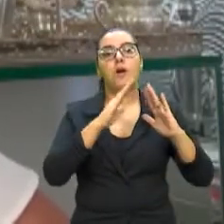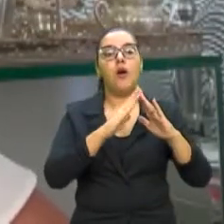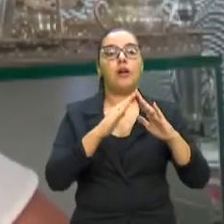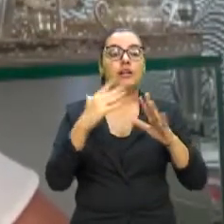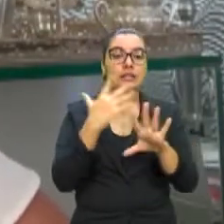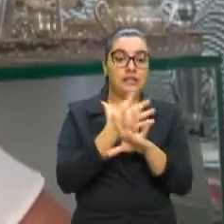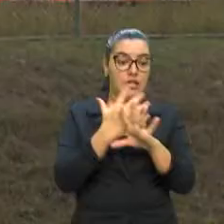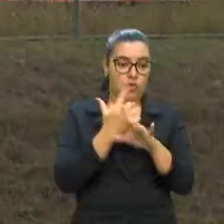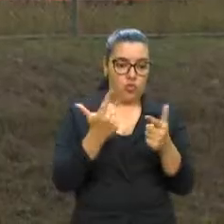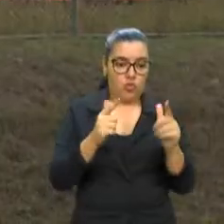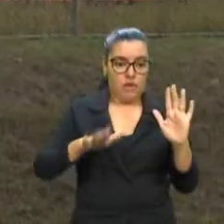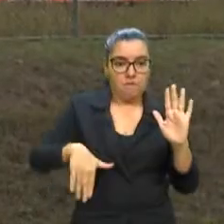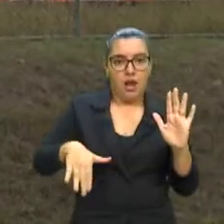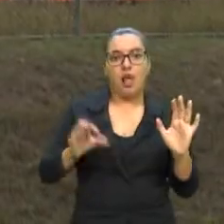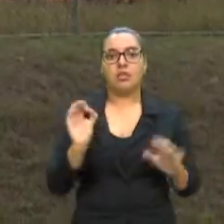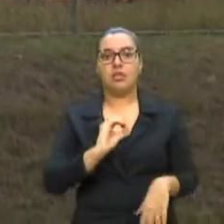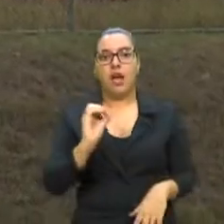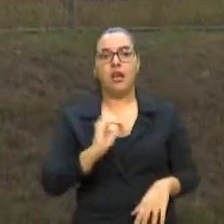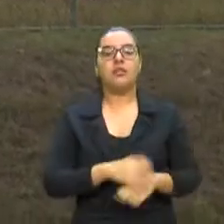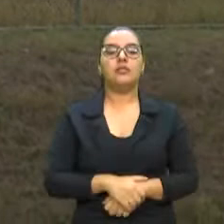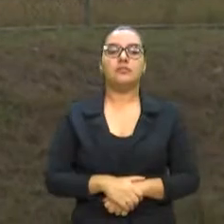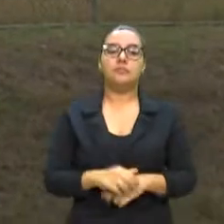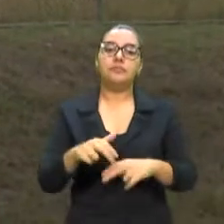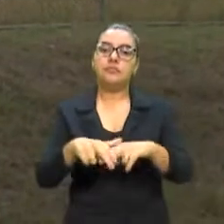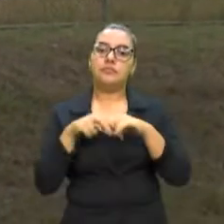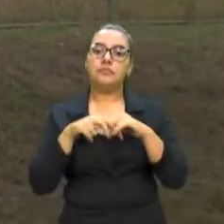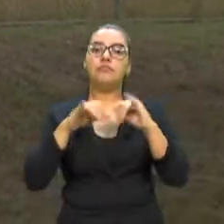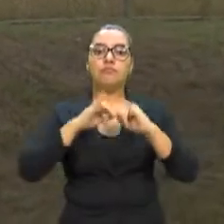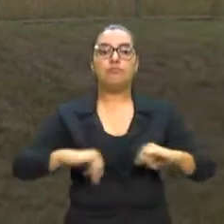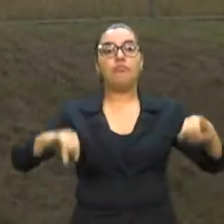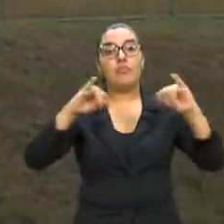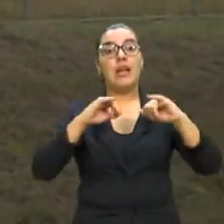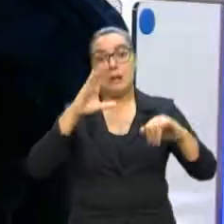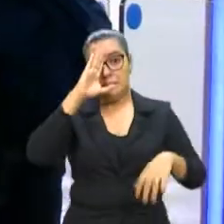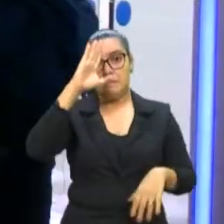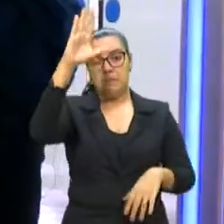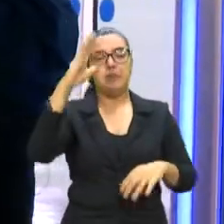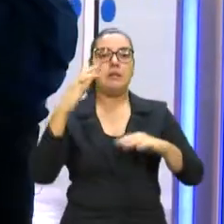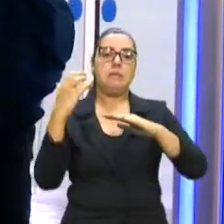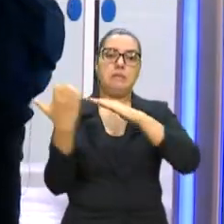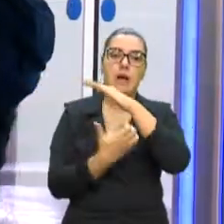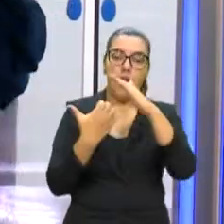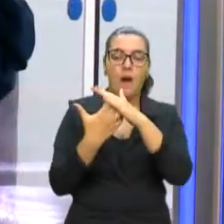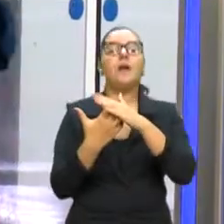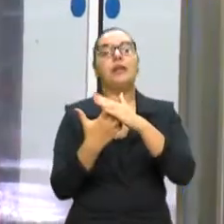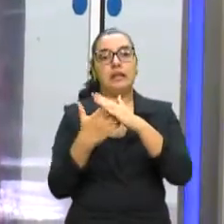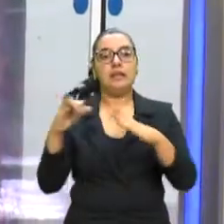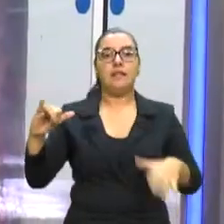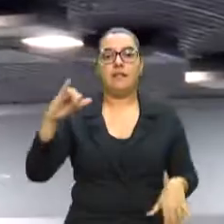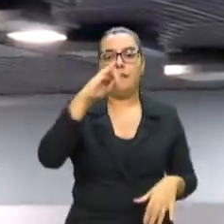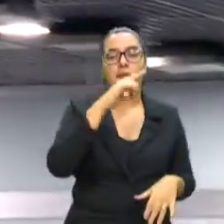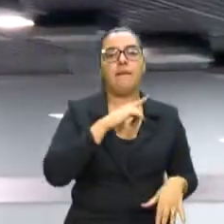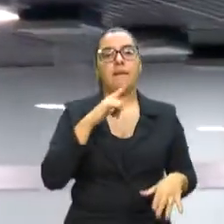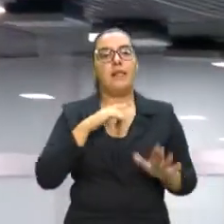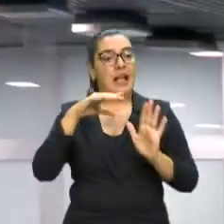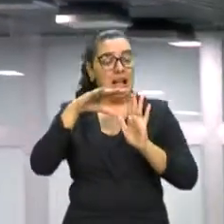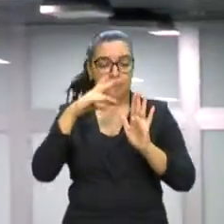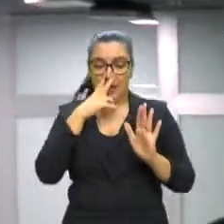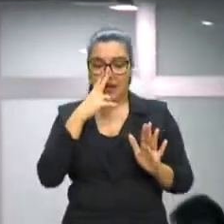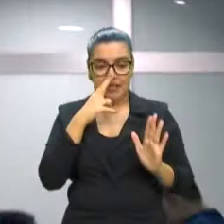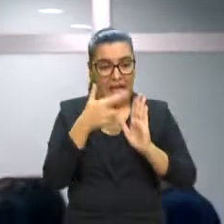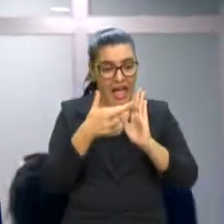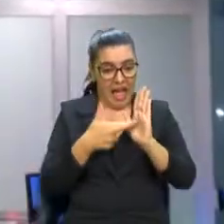sem litoral. A mobilização das principais companhias aéreas se deve às menores restrições sanitárias e